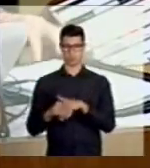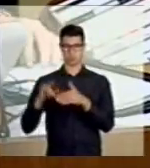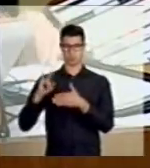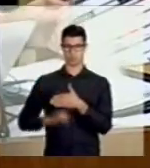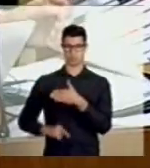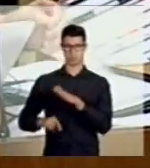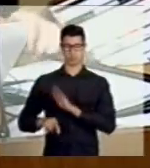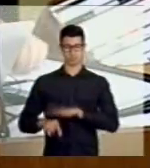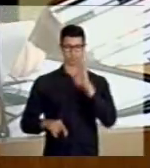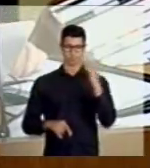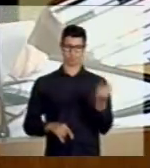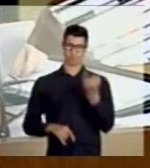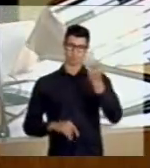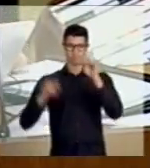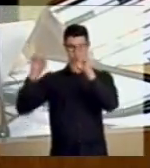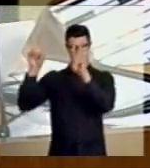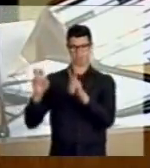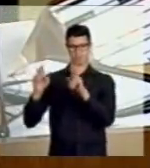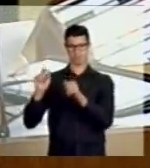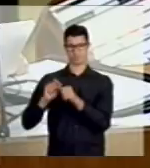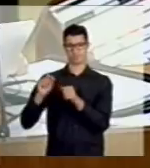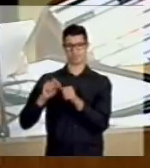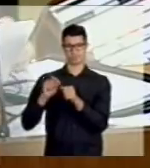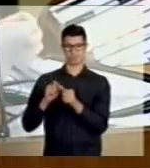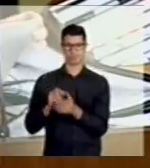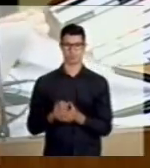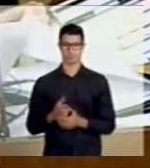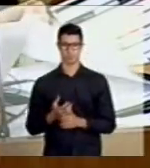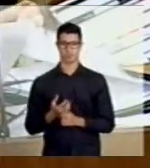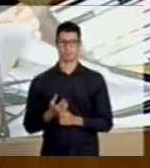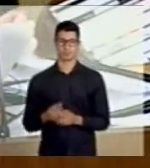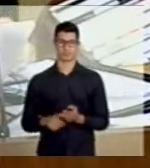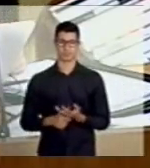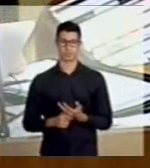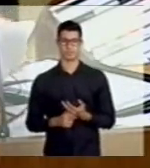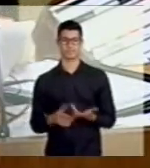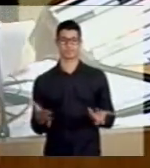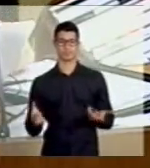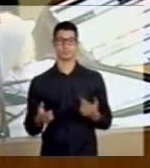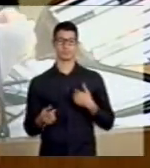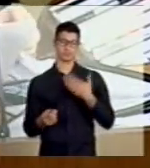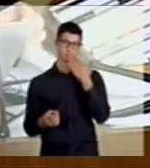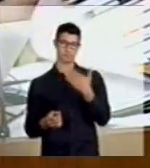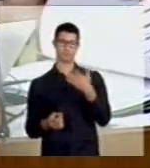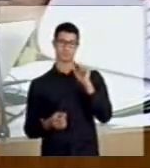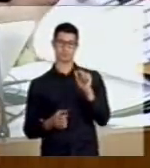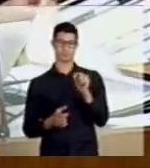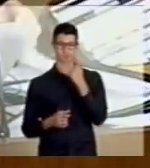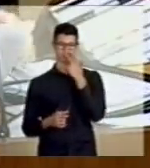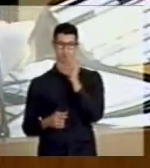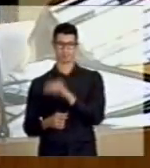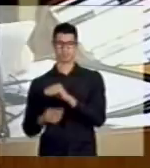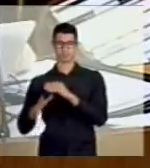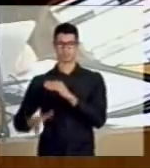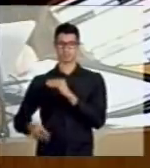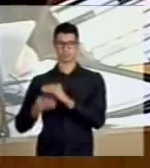documentação mais importante relativa a este feito. E peço apenas que desconsiderem a